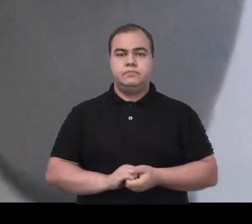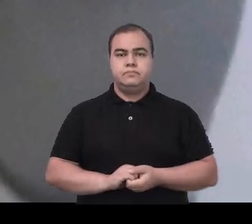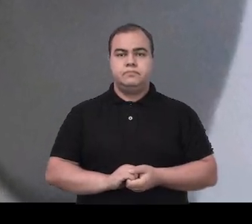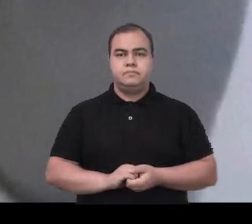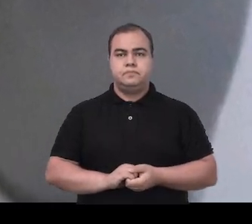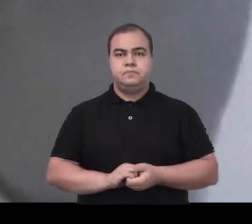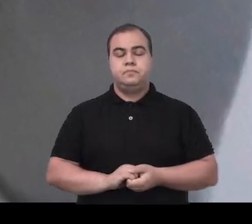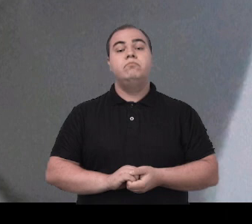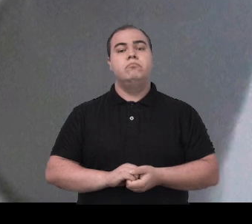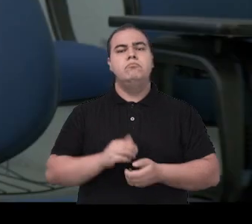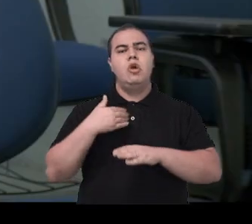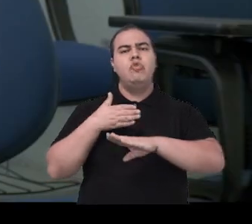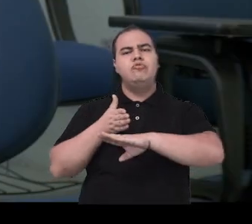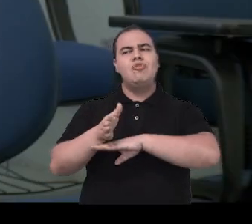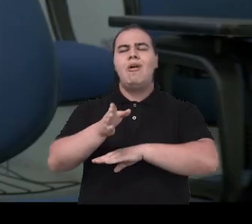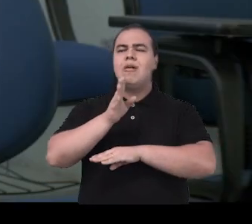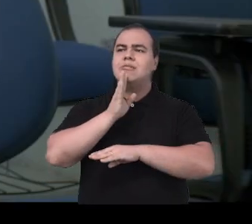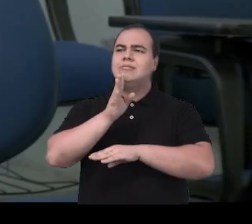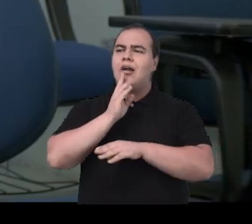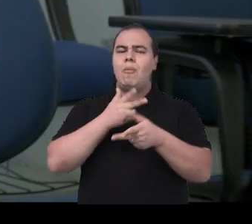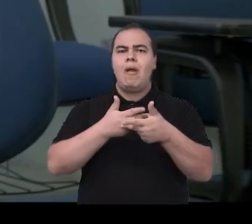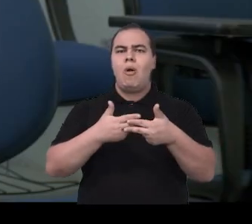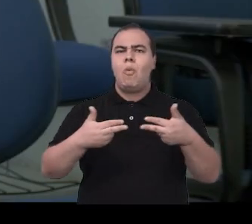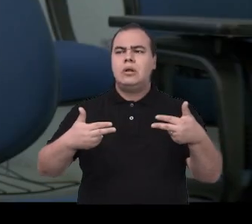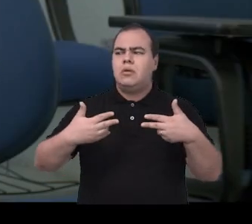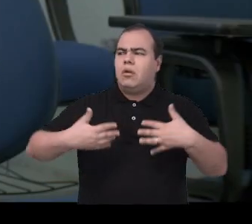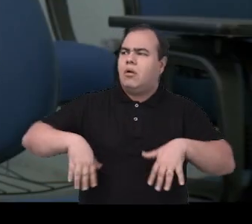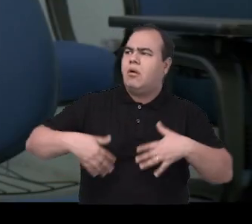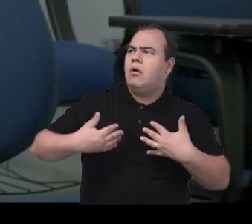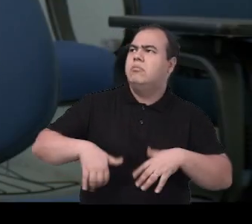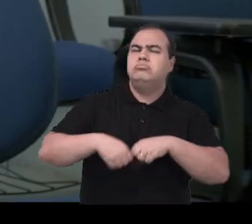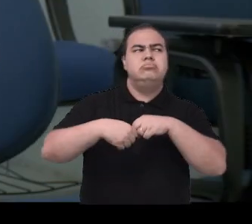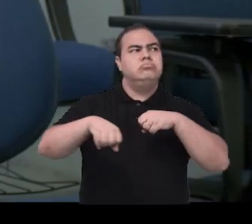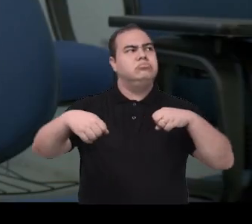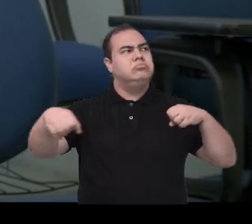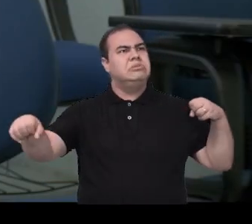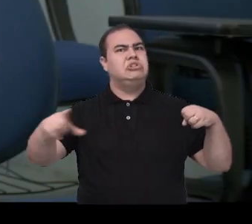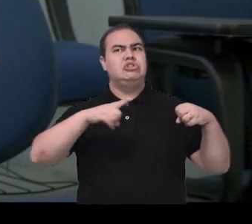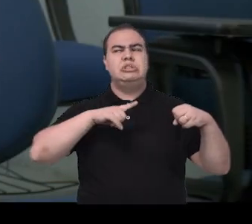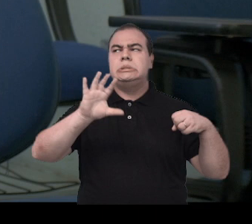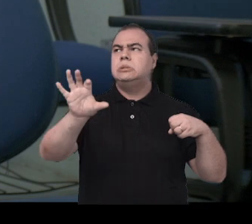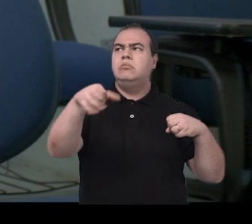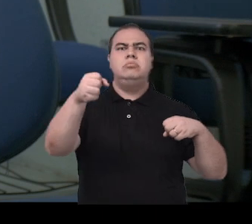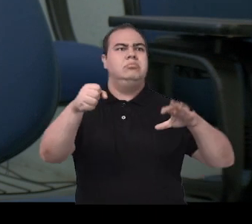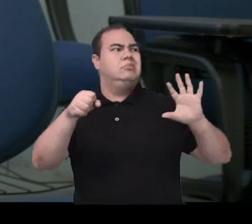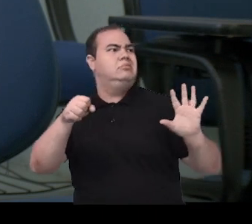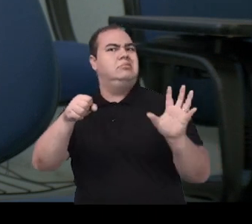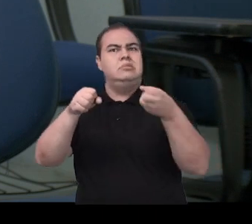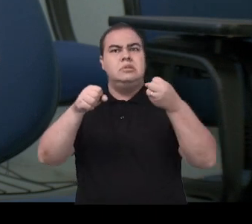professor titular de saúde coletiva da FCM Unicamp. Era um manicômio. Havia celas fortes